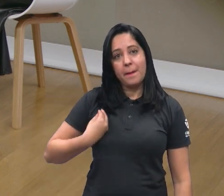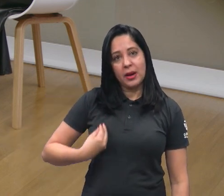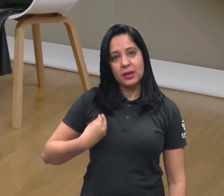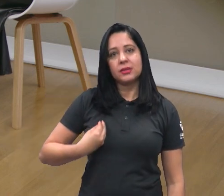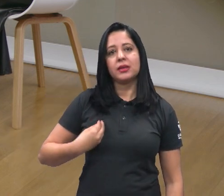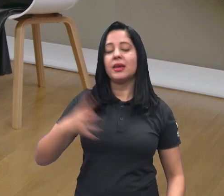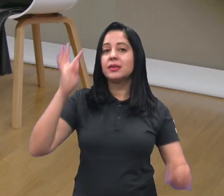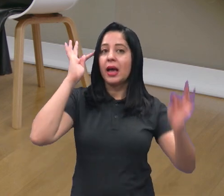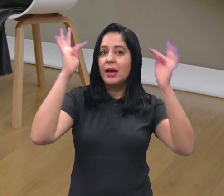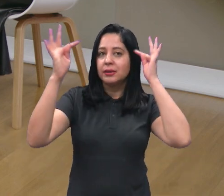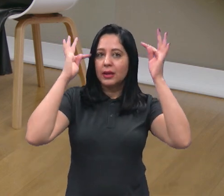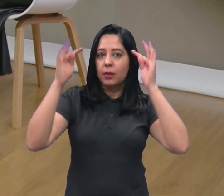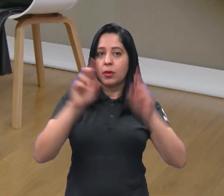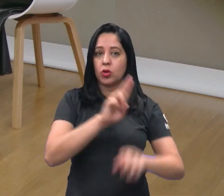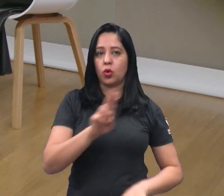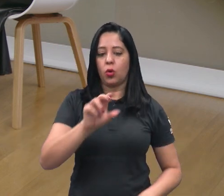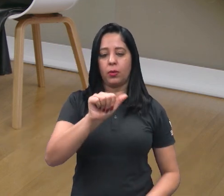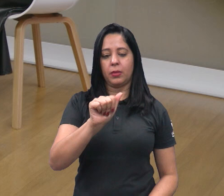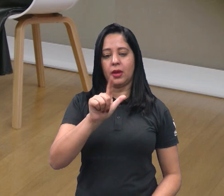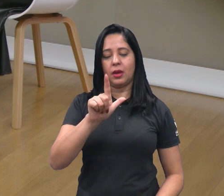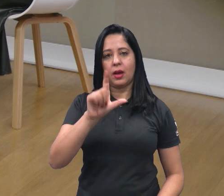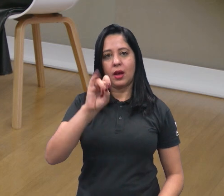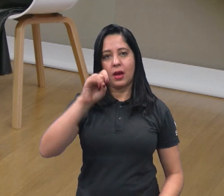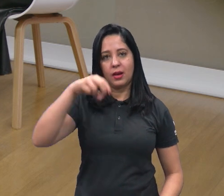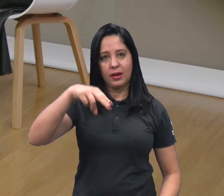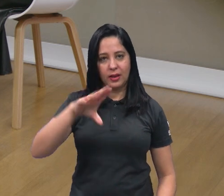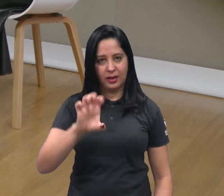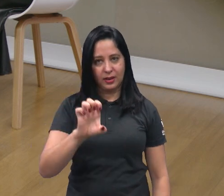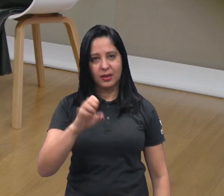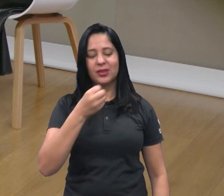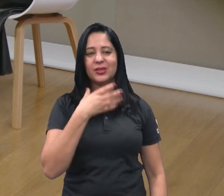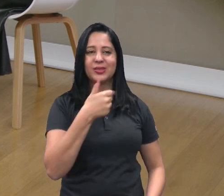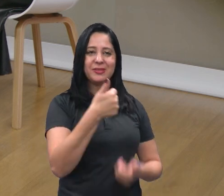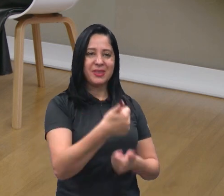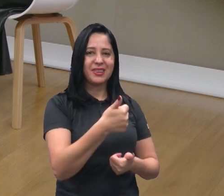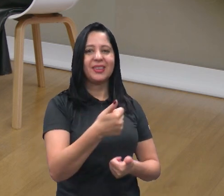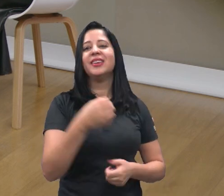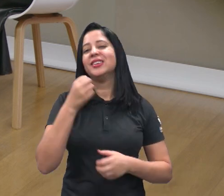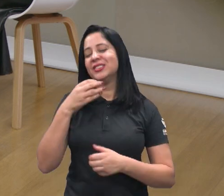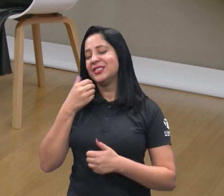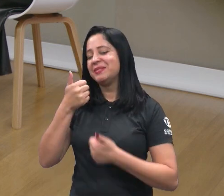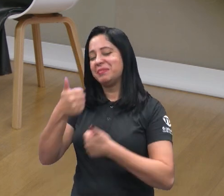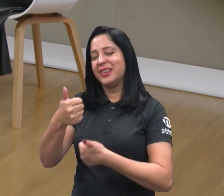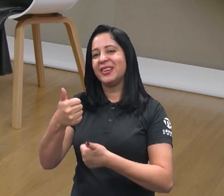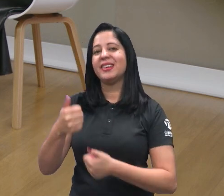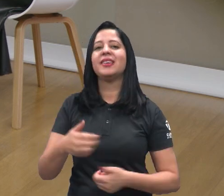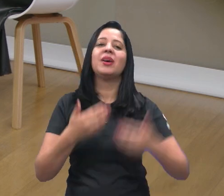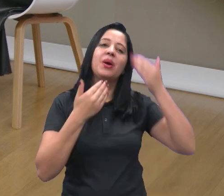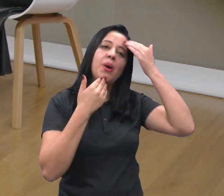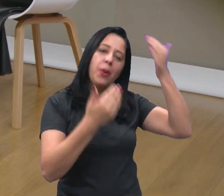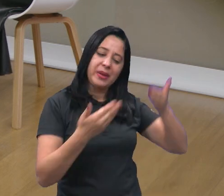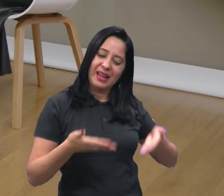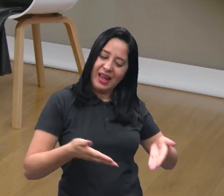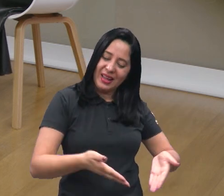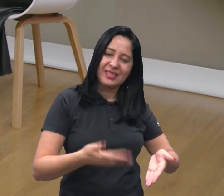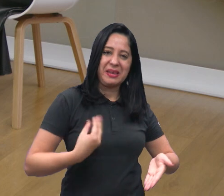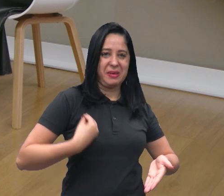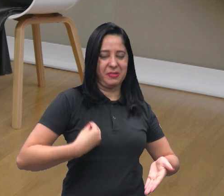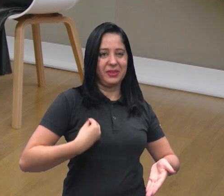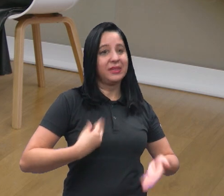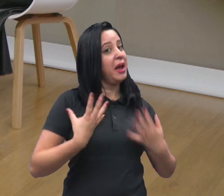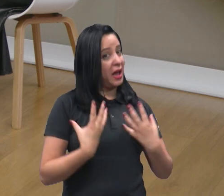Aline Voltarelli. Tudo bem, Aline? Tudo ótimo, Gisele, tudo ótimo. Muito obrigada pela participação. Muito bom, aceitou o